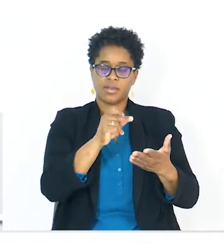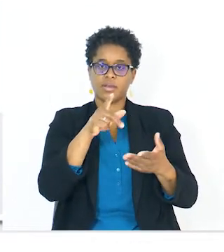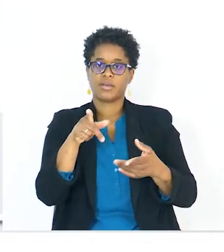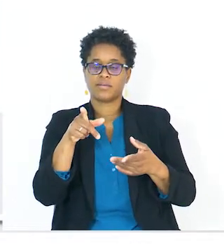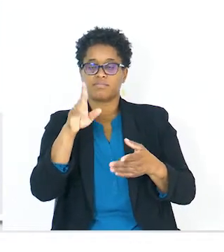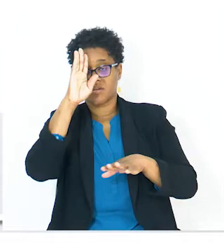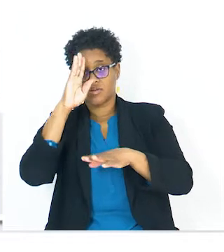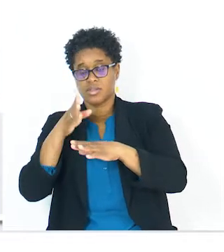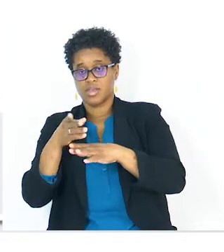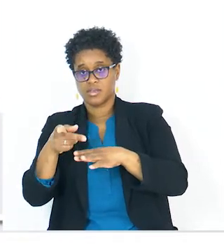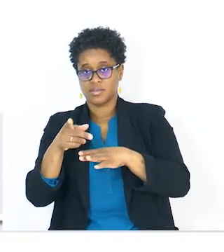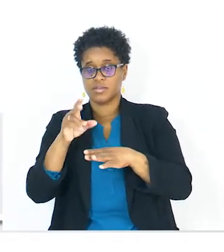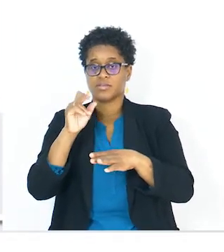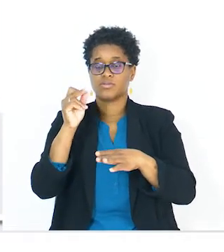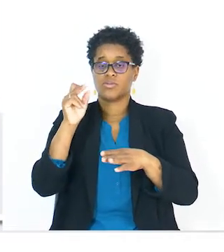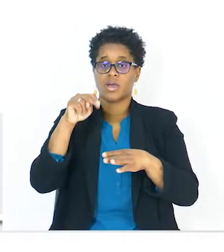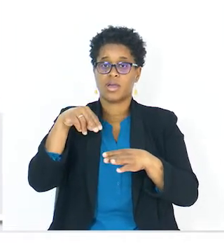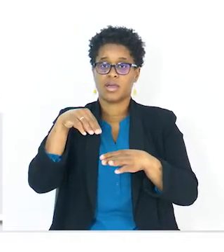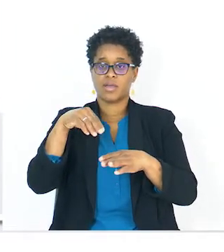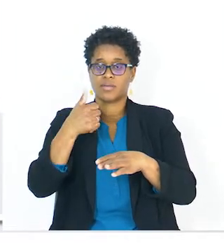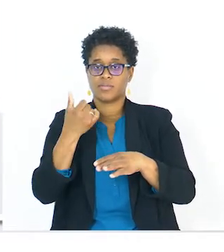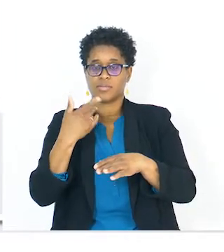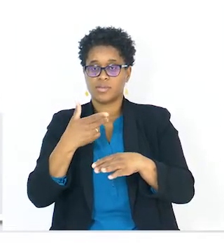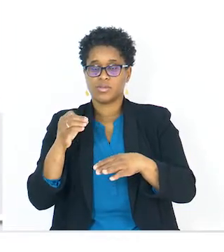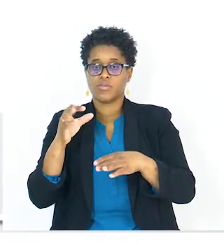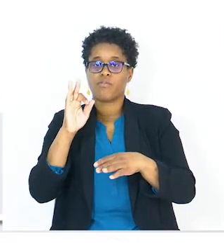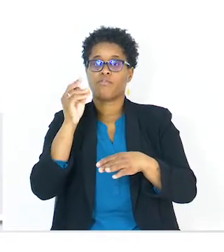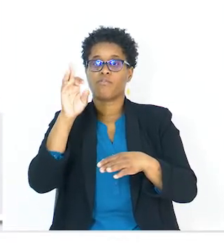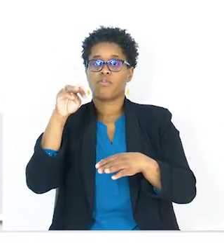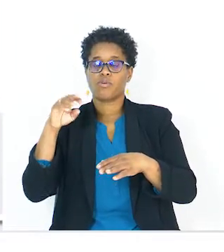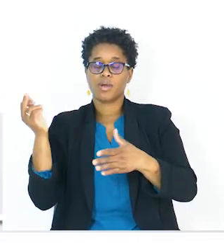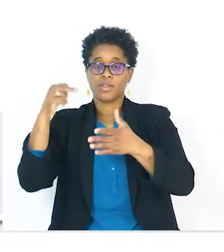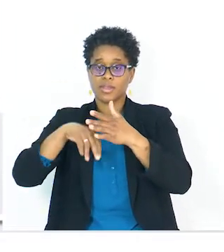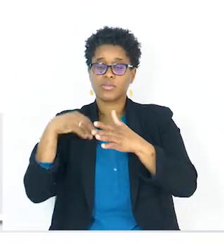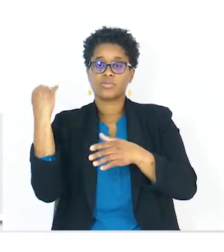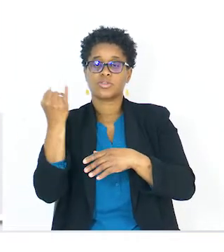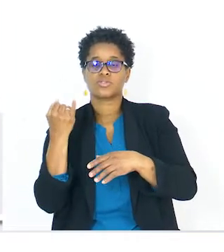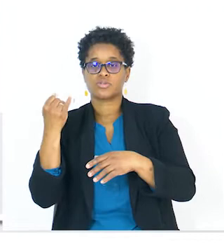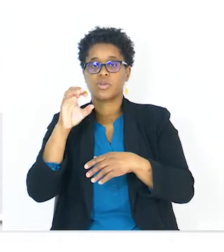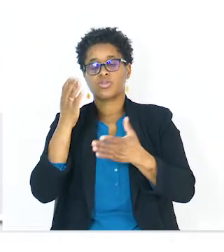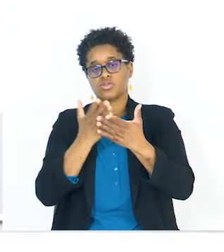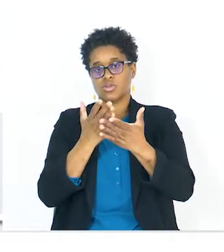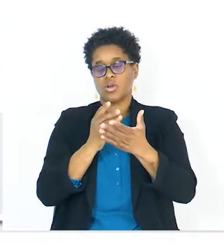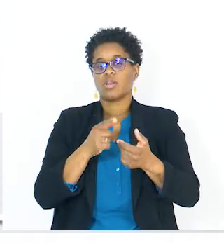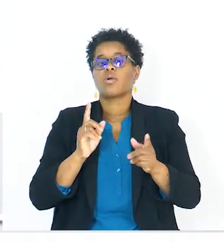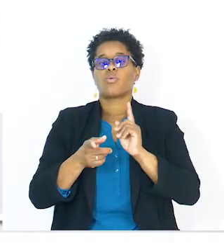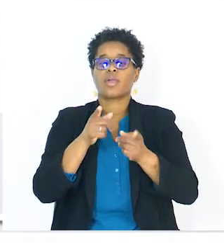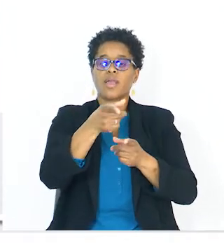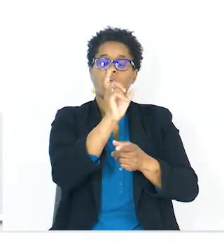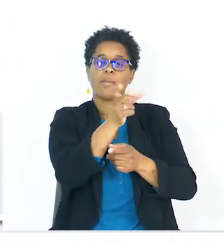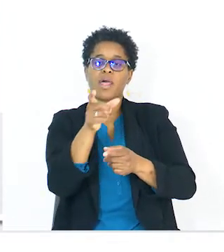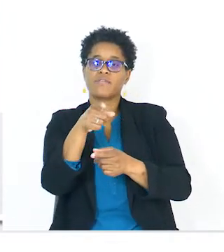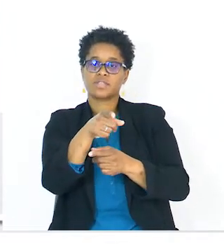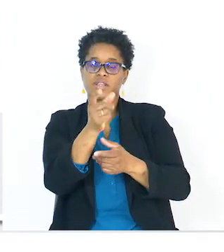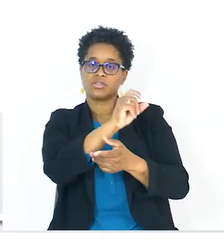É aquela que acontece no âmbito formal, dentro da instituição escolar. É o quê? Qual é